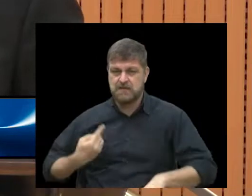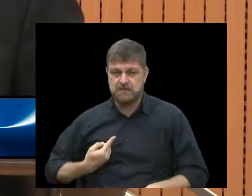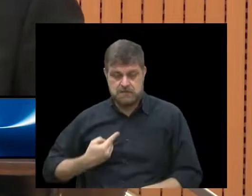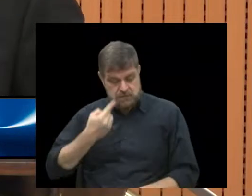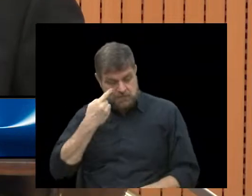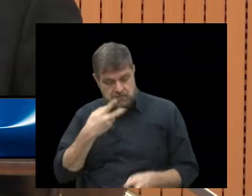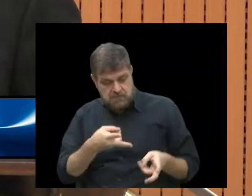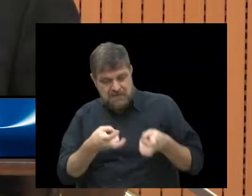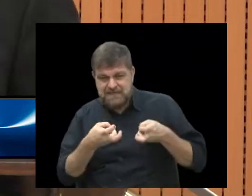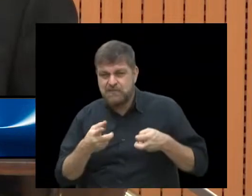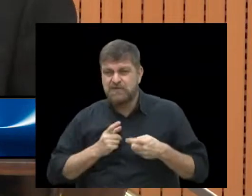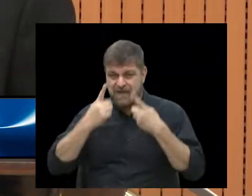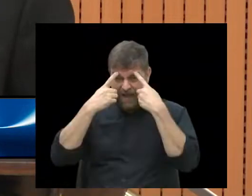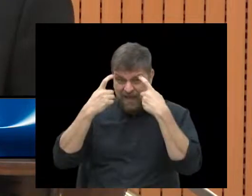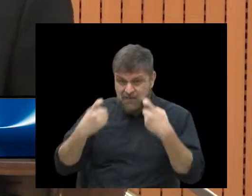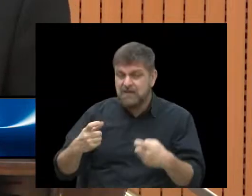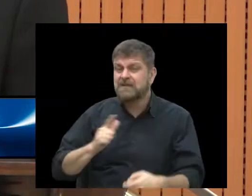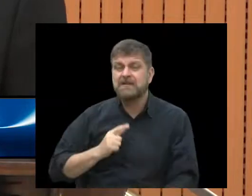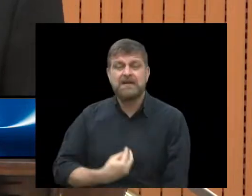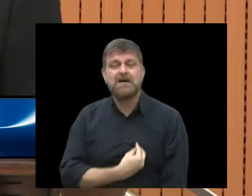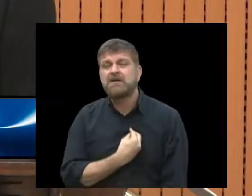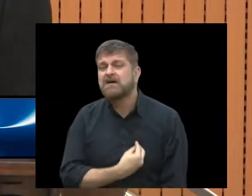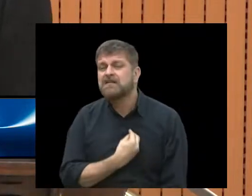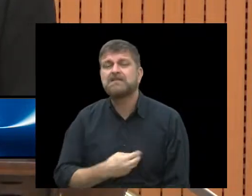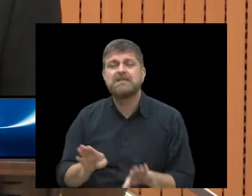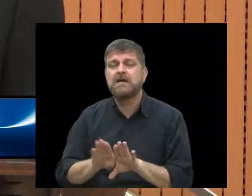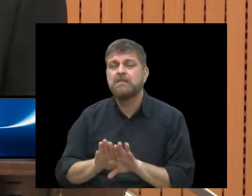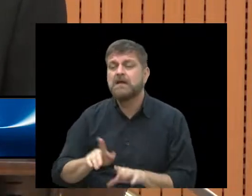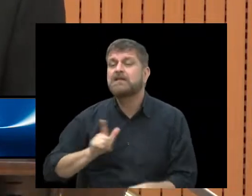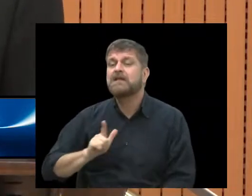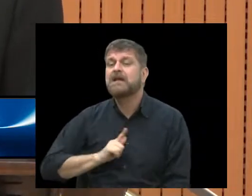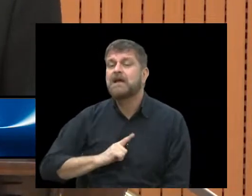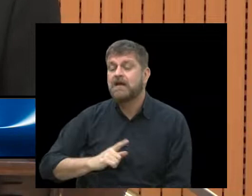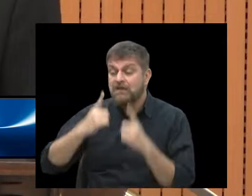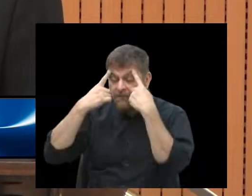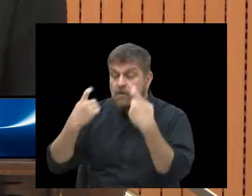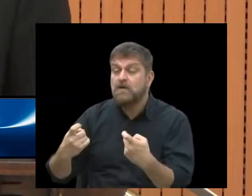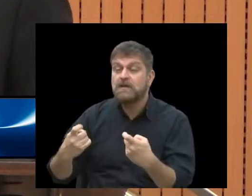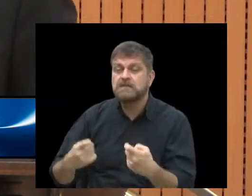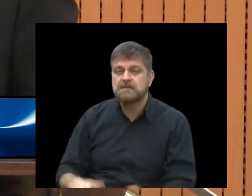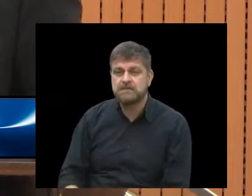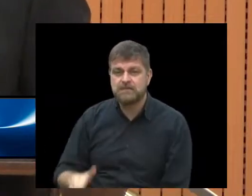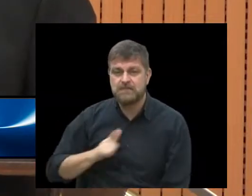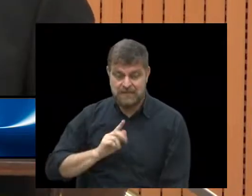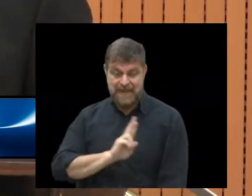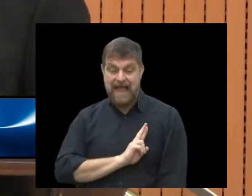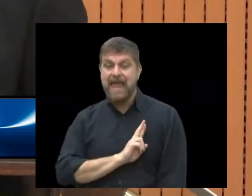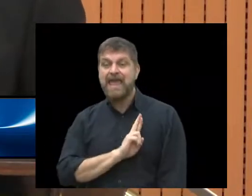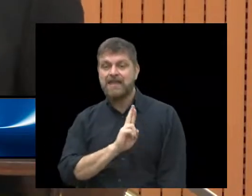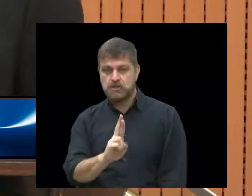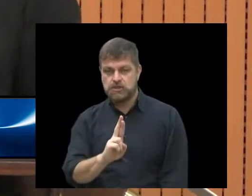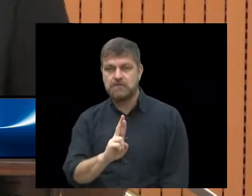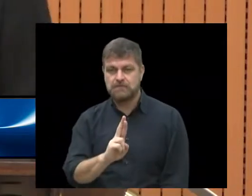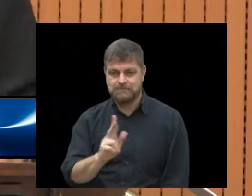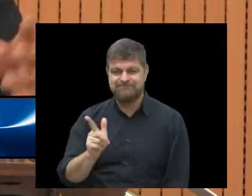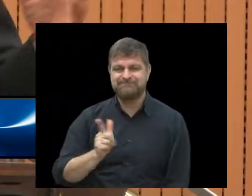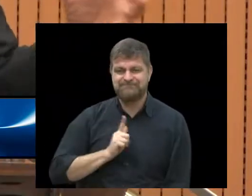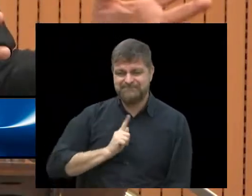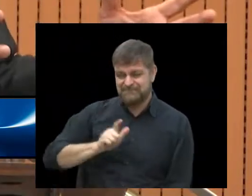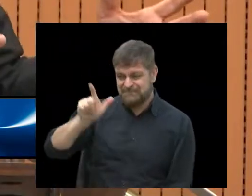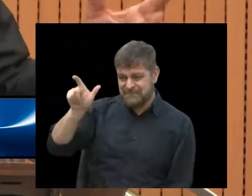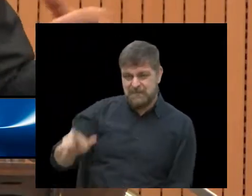Schneider, a violência presente também na intolerância religiosa. Às vezes